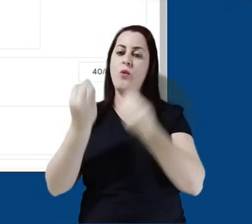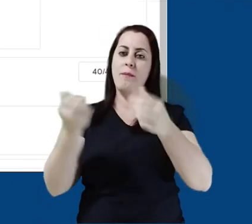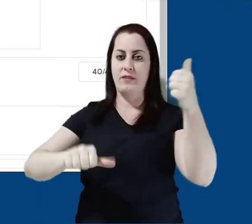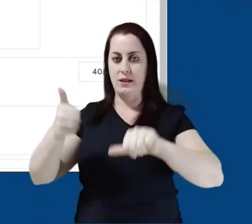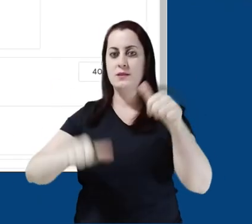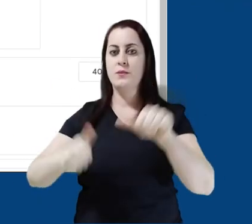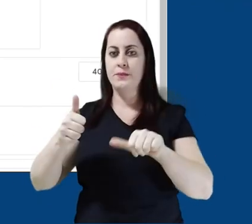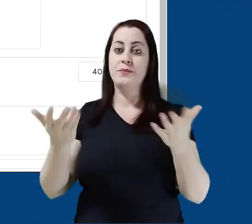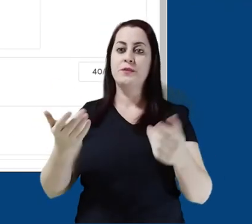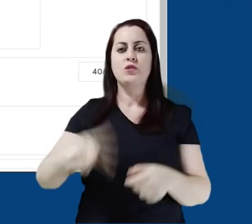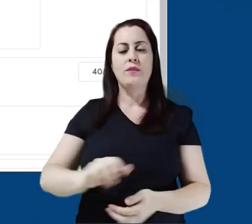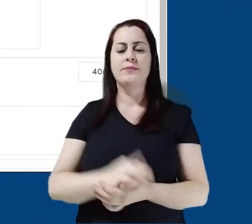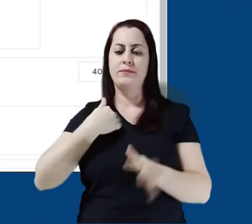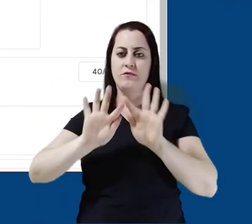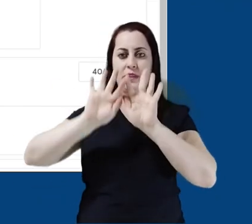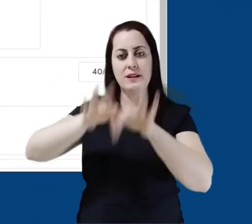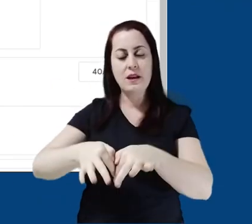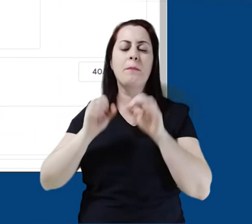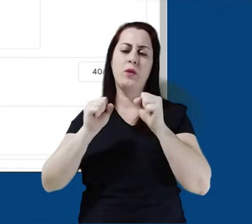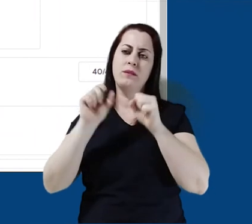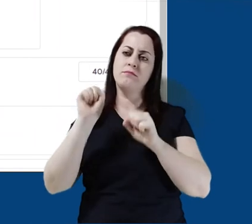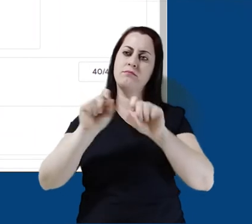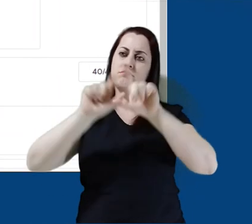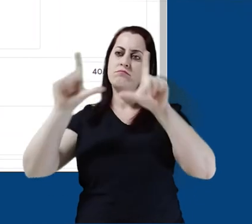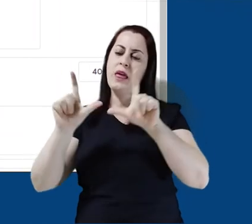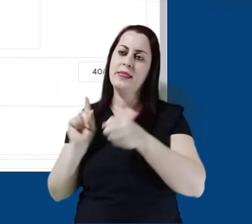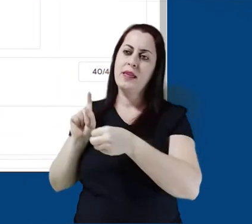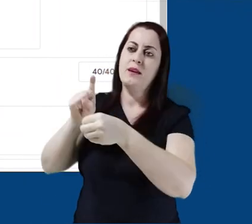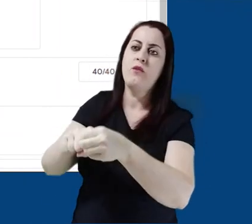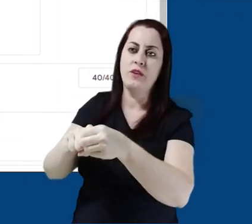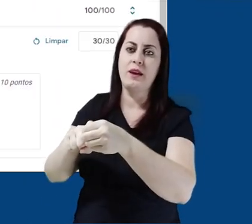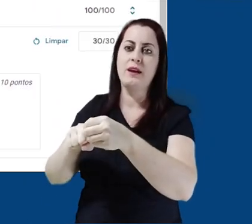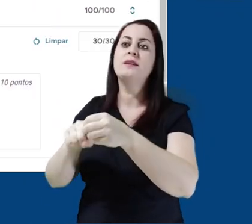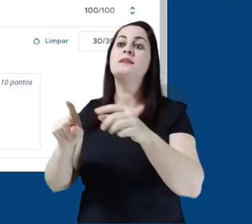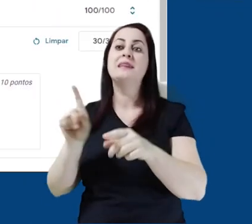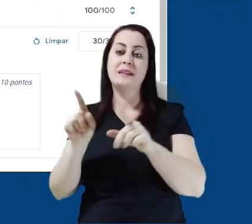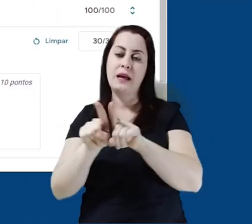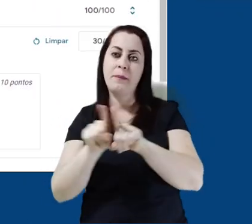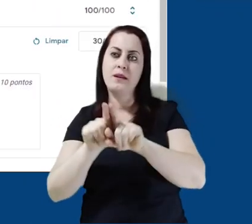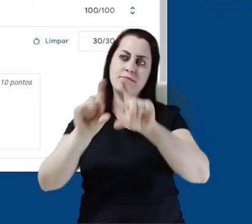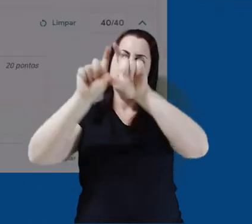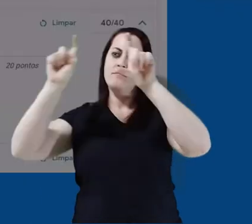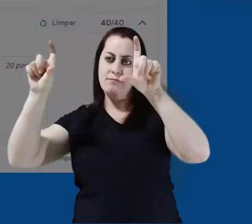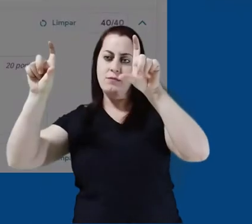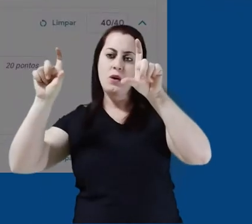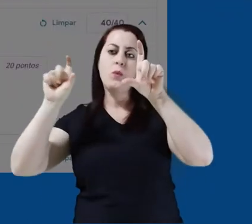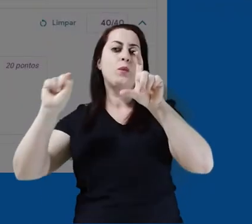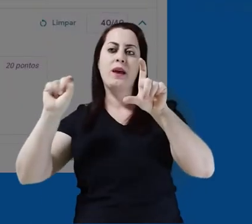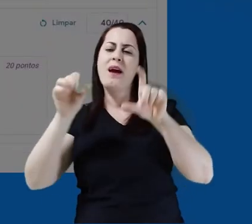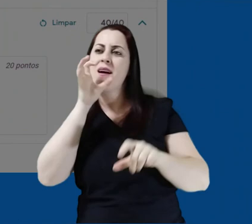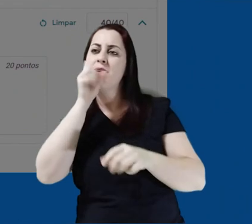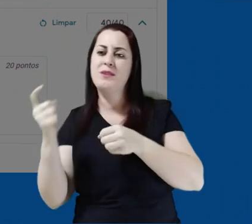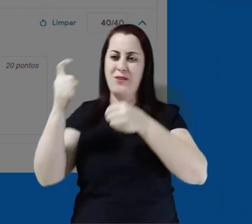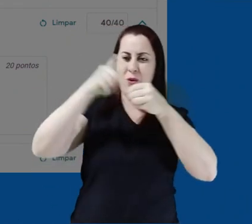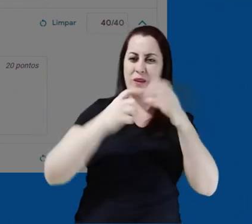utilizamos os critérios que criamos para fazer avaliação novamente quando finalizarmos podemos clicar em devolver mas agora no canto superior